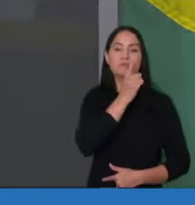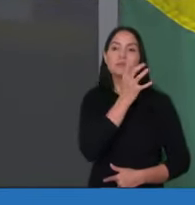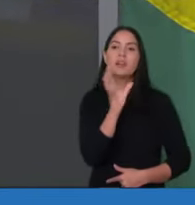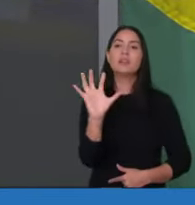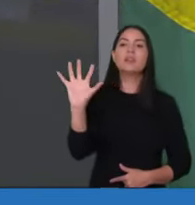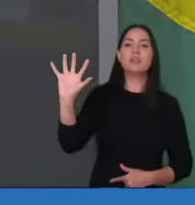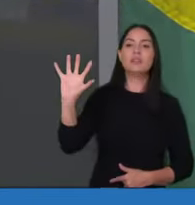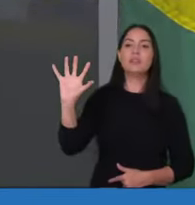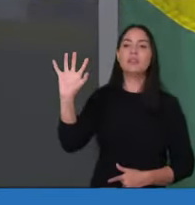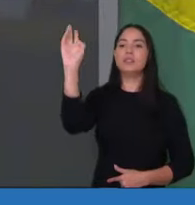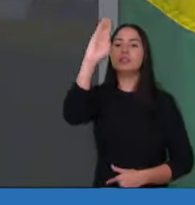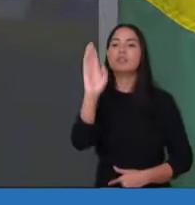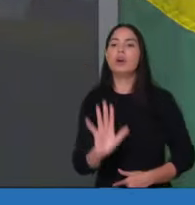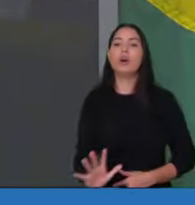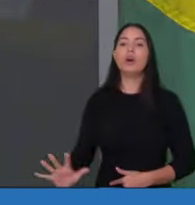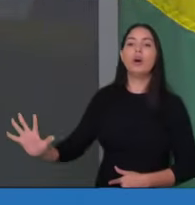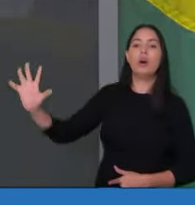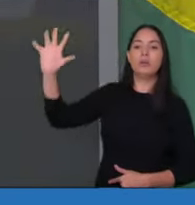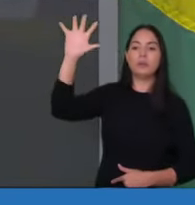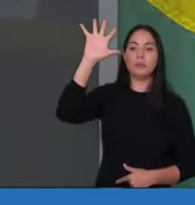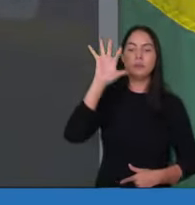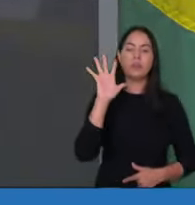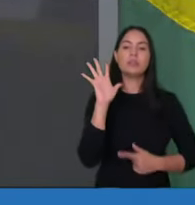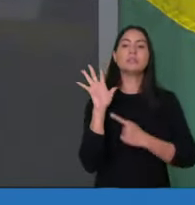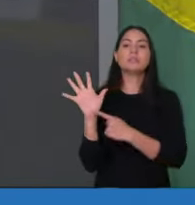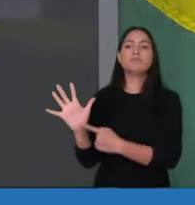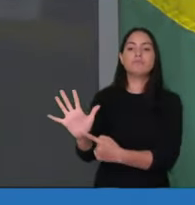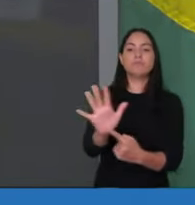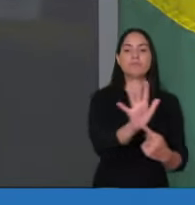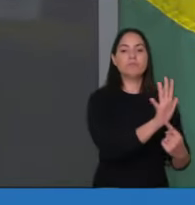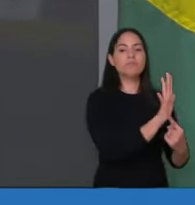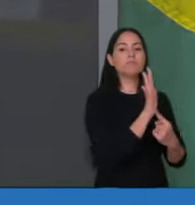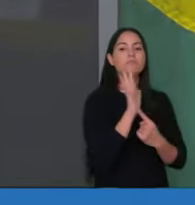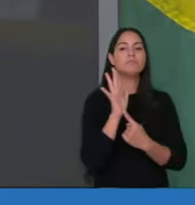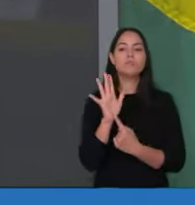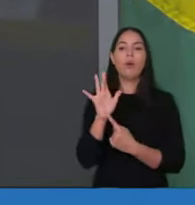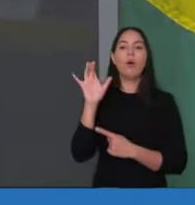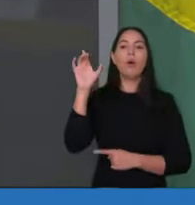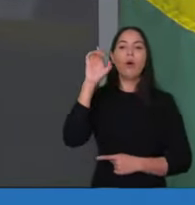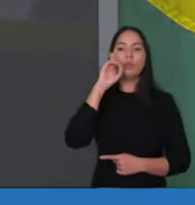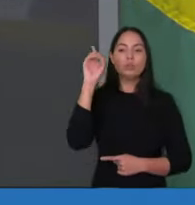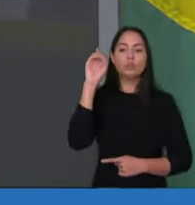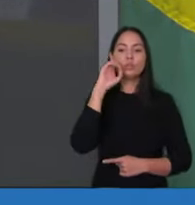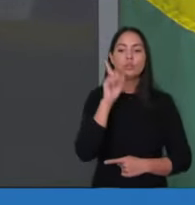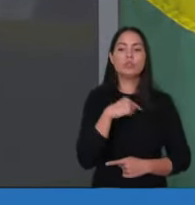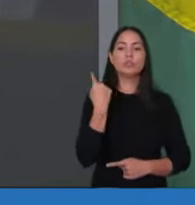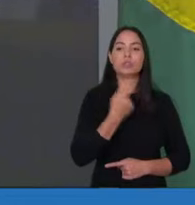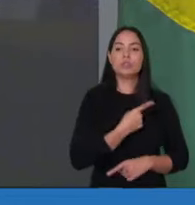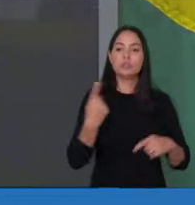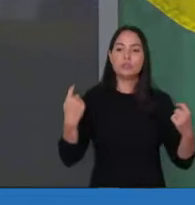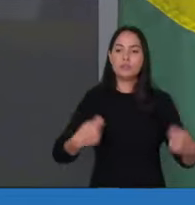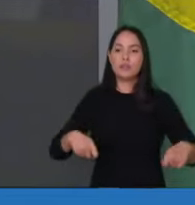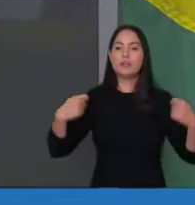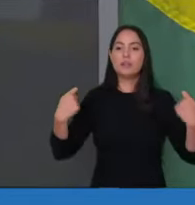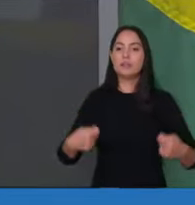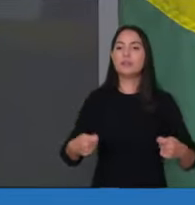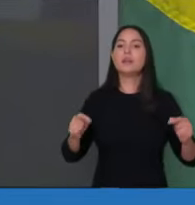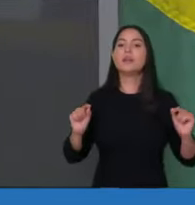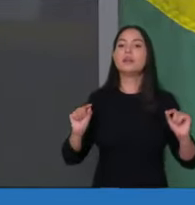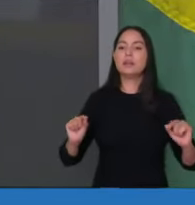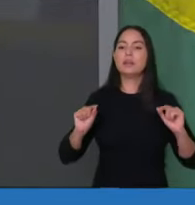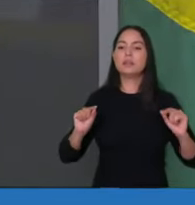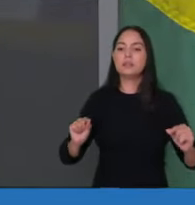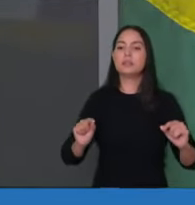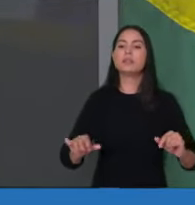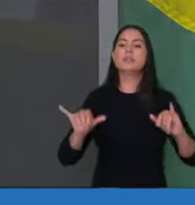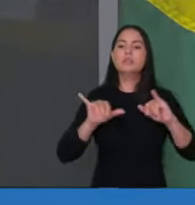pelo país para renascer todos os dias essa nossa necessidade de conclamar